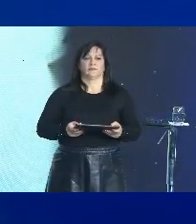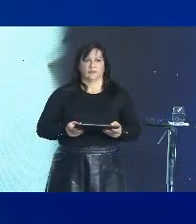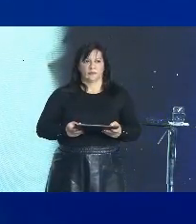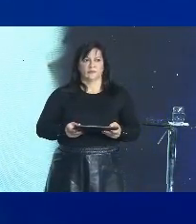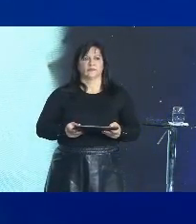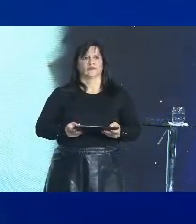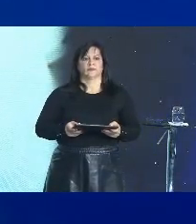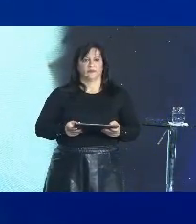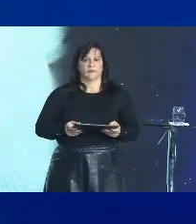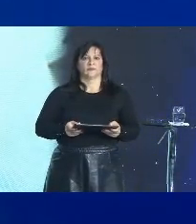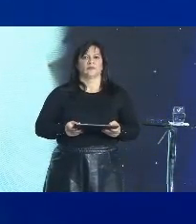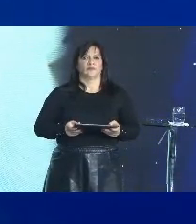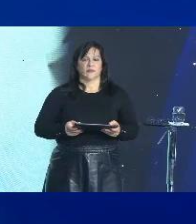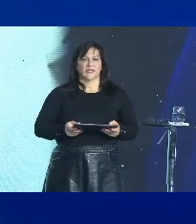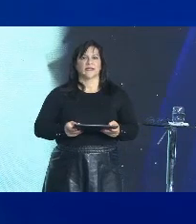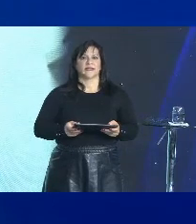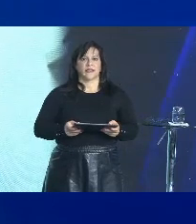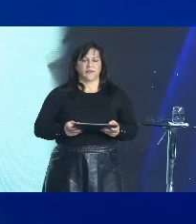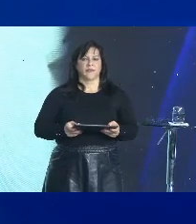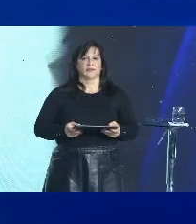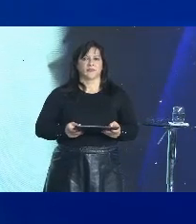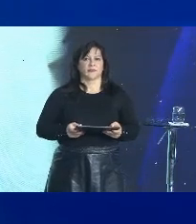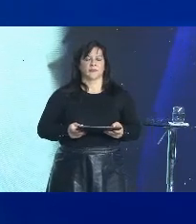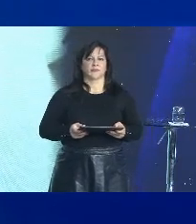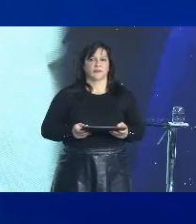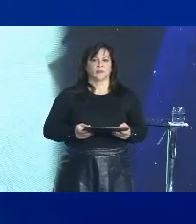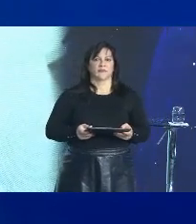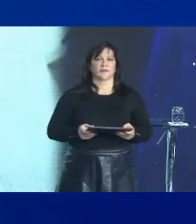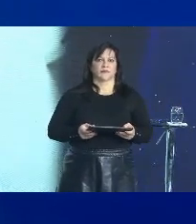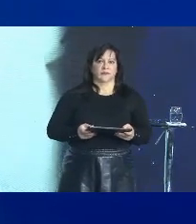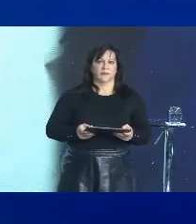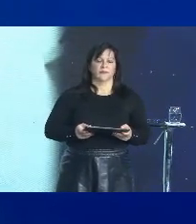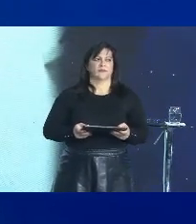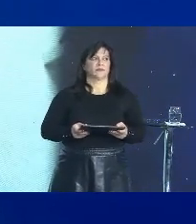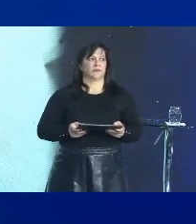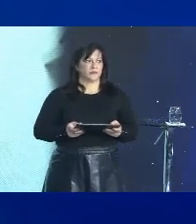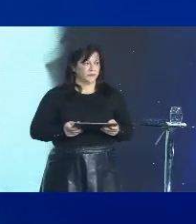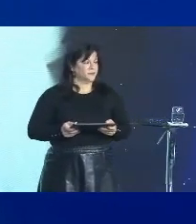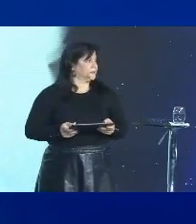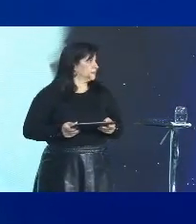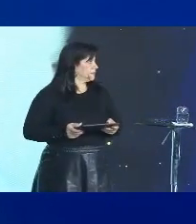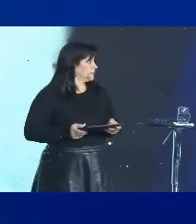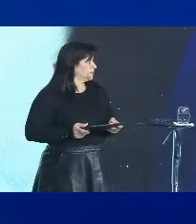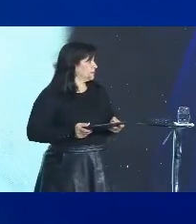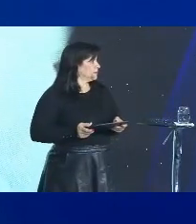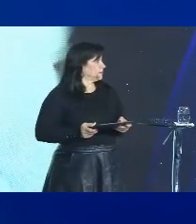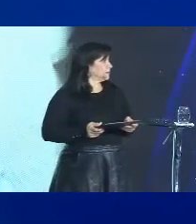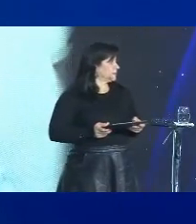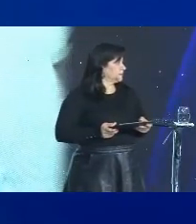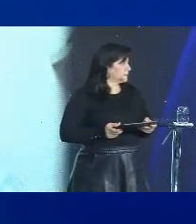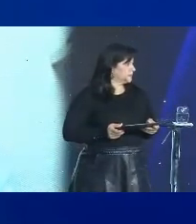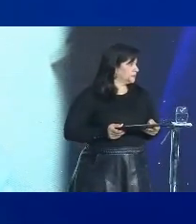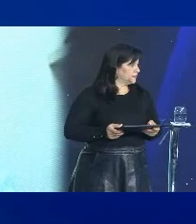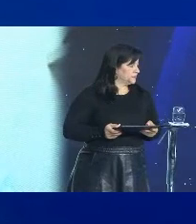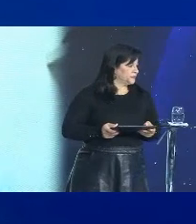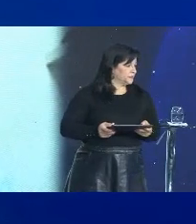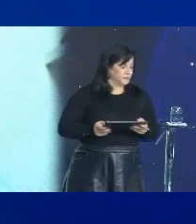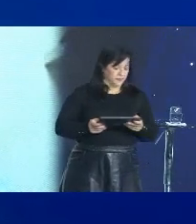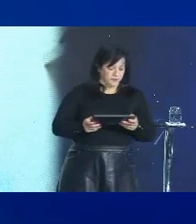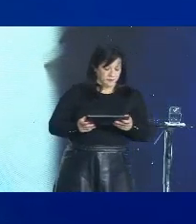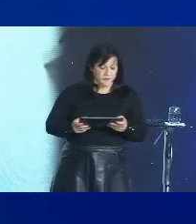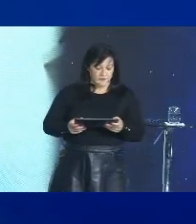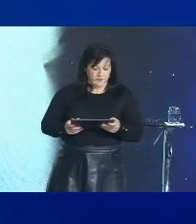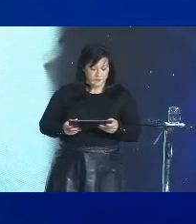de 12 se você comprar aqui de baixo, não podemos esquecer disso. Sim. Então, quando você compra lá em cima, você está comprando com ICMS de 12 quando você compra da região sul